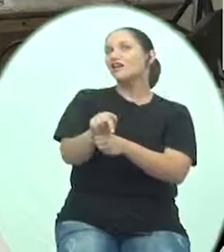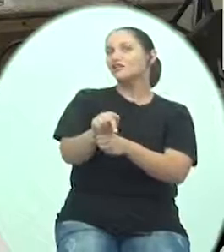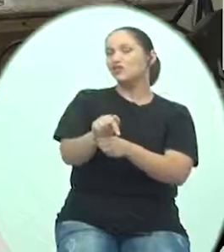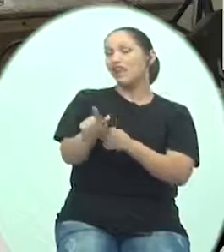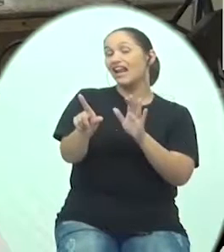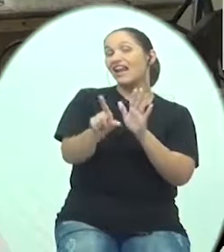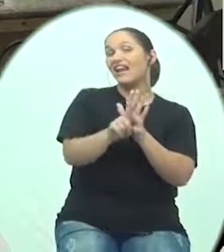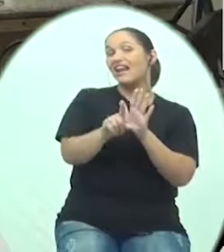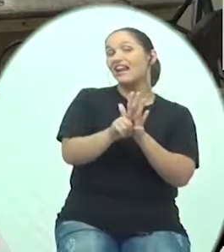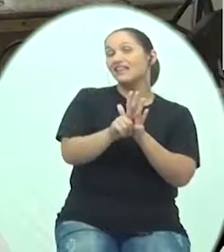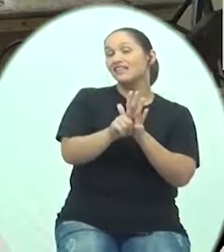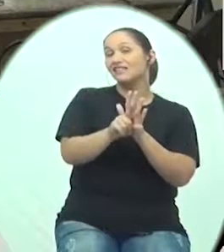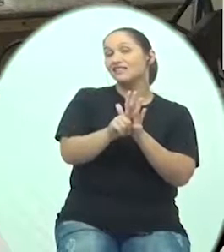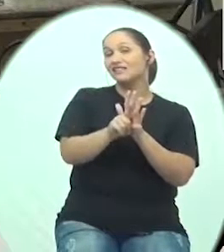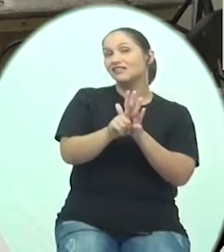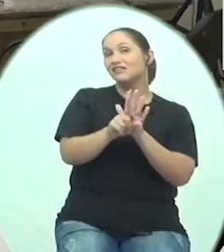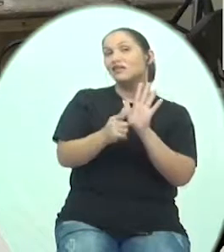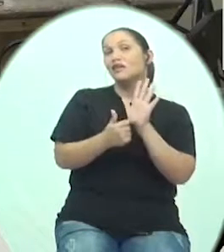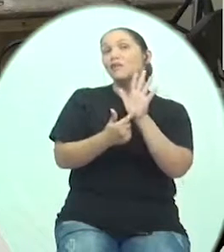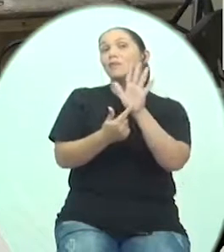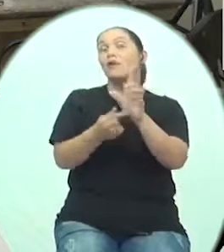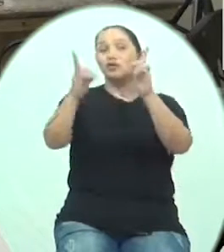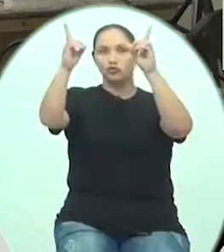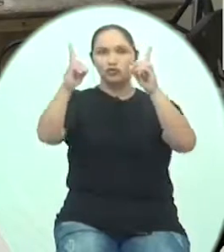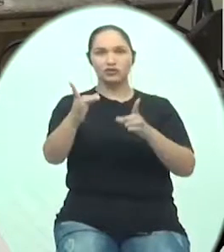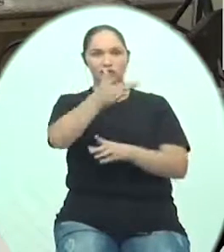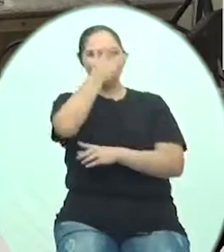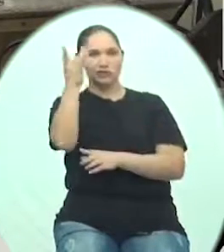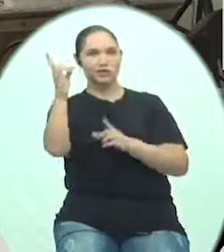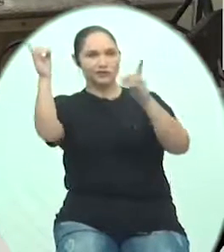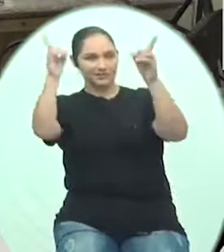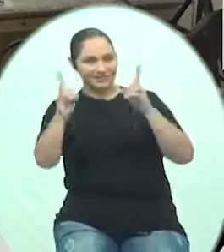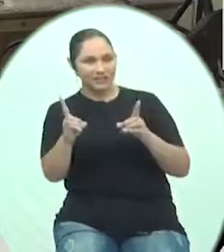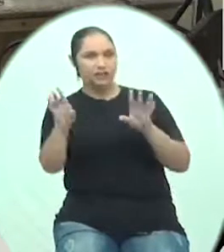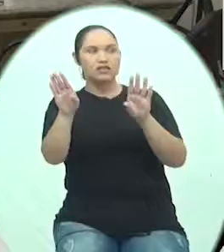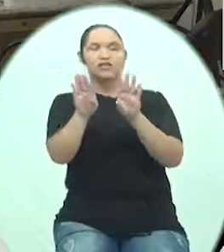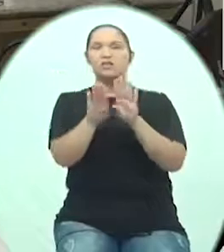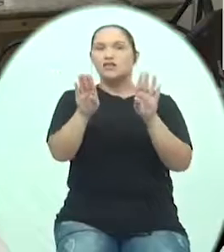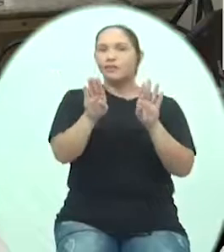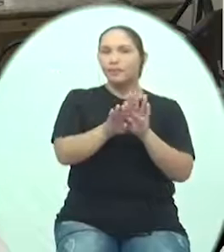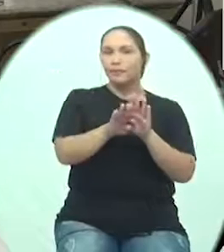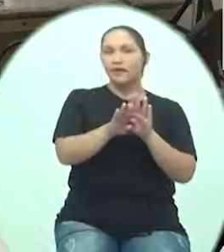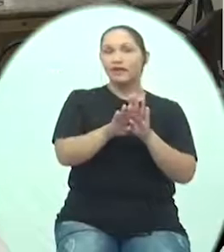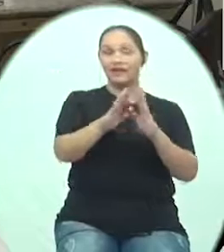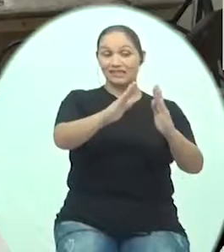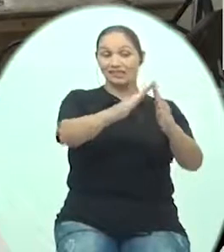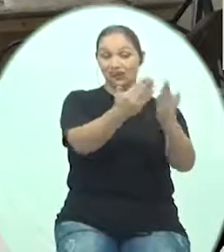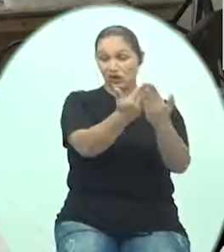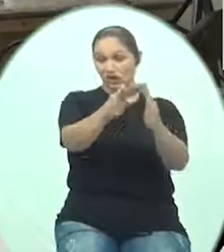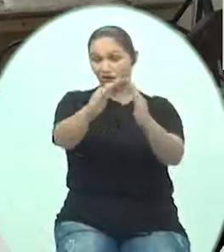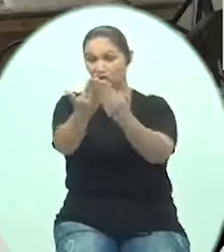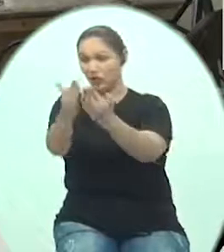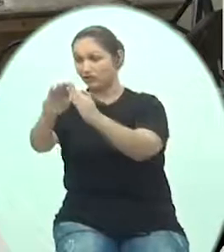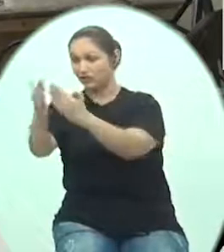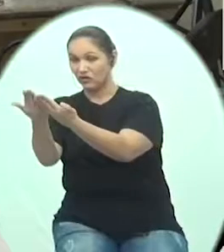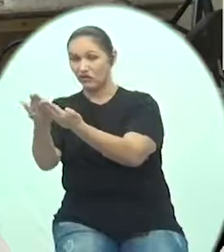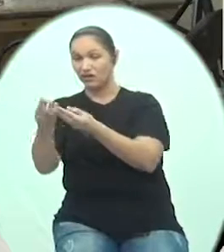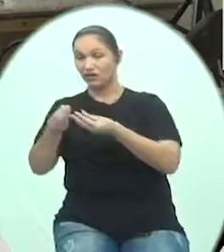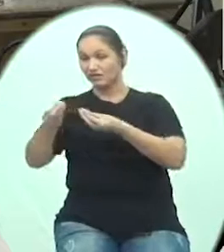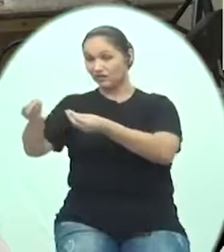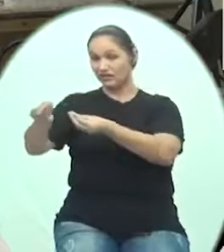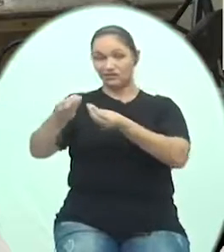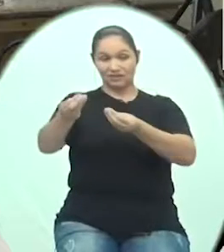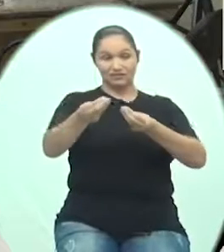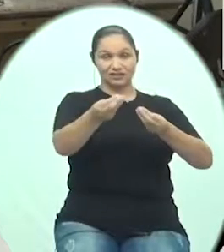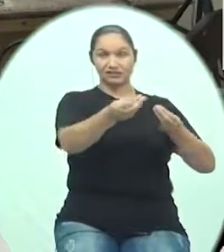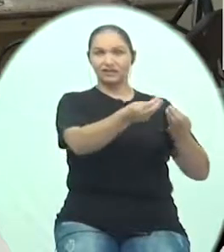leis que vão dar direito à pessoa com deficiência também tá sendo entregue nas escolas em todas as eh